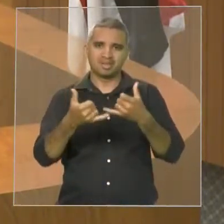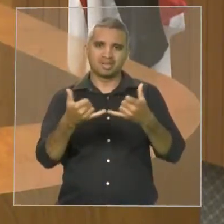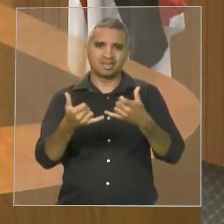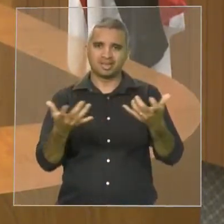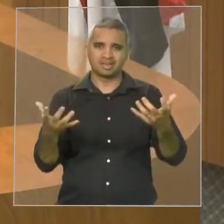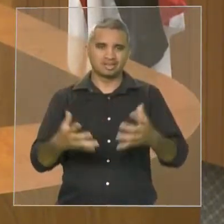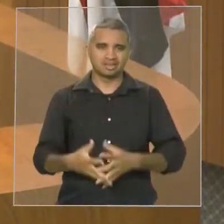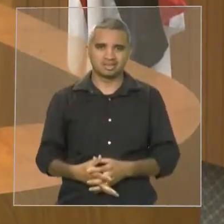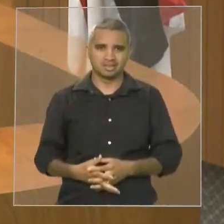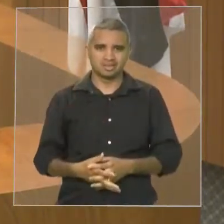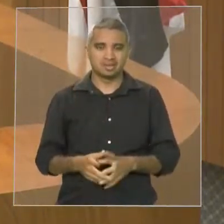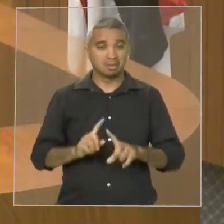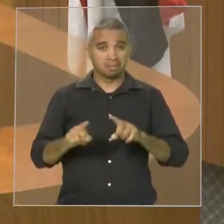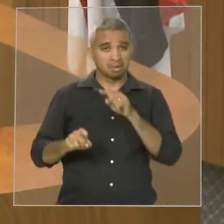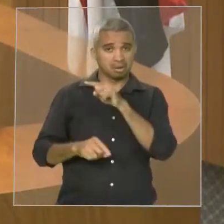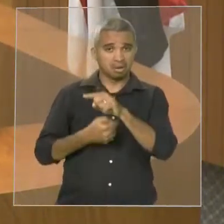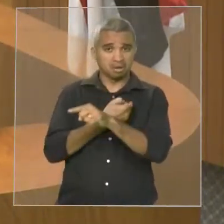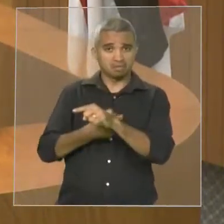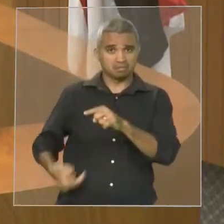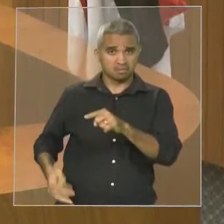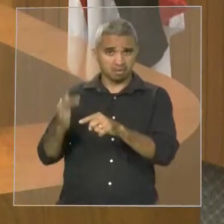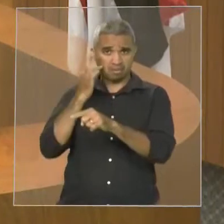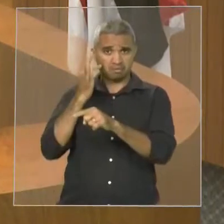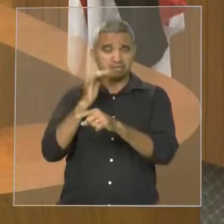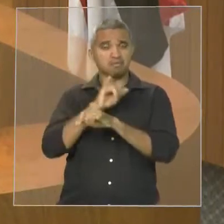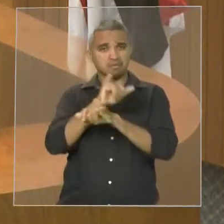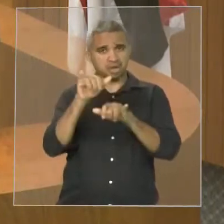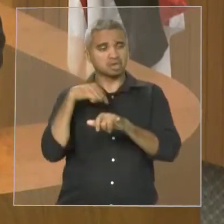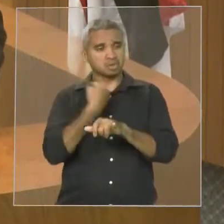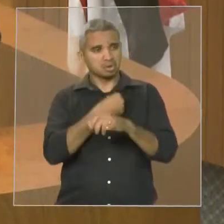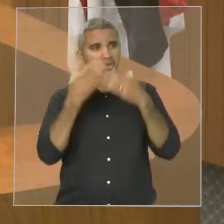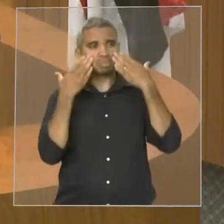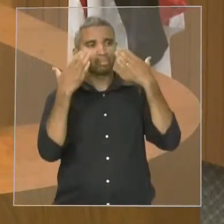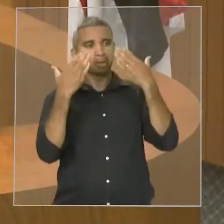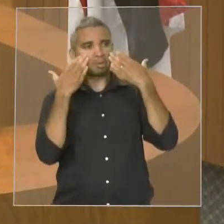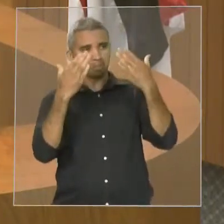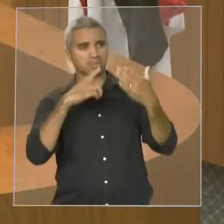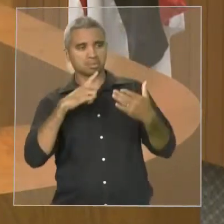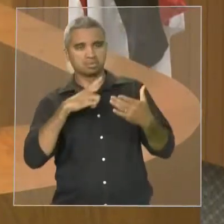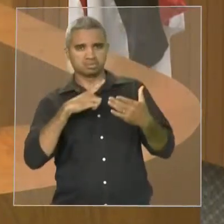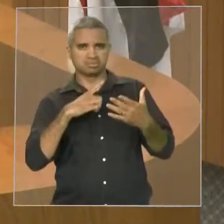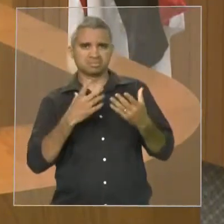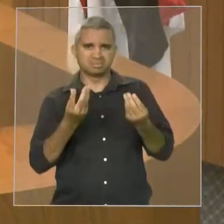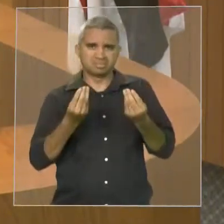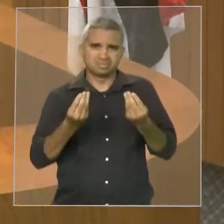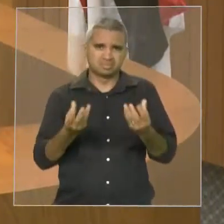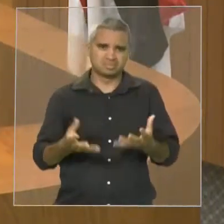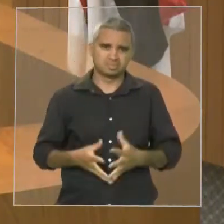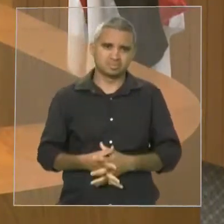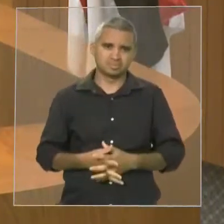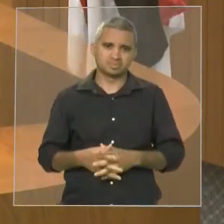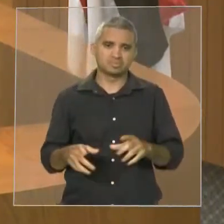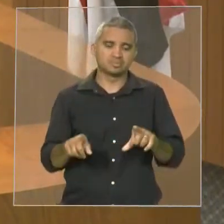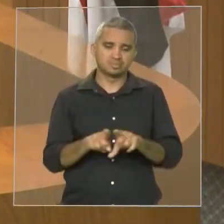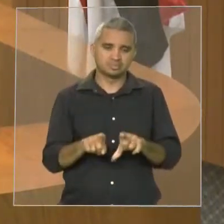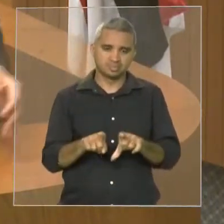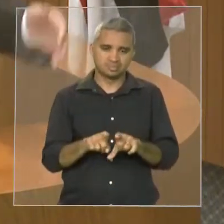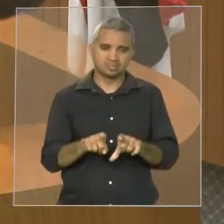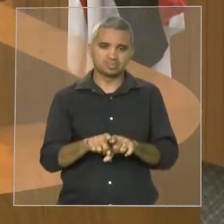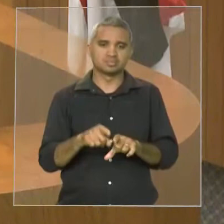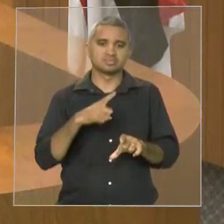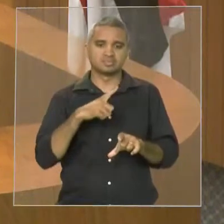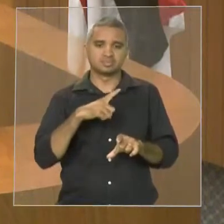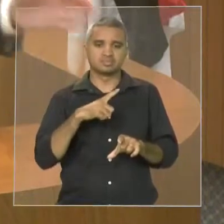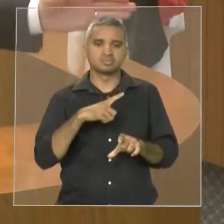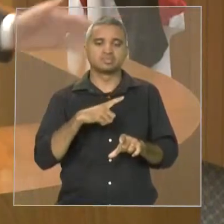frente, em nossa emenda, nós contemplamos a autonomia do Comitê de Investimentos. E isso